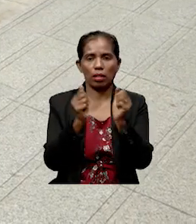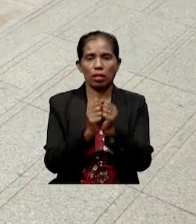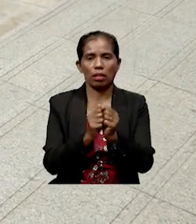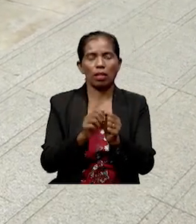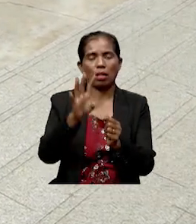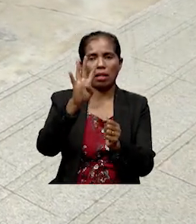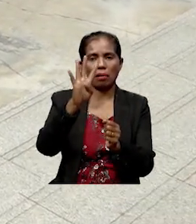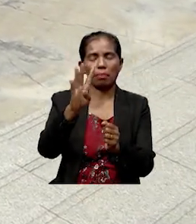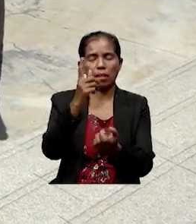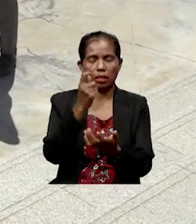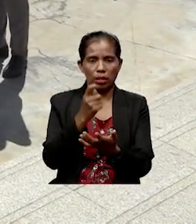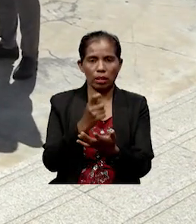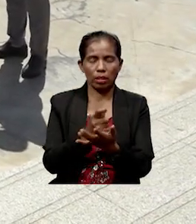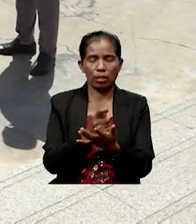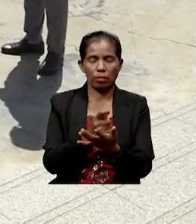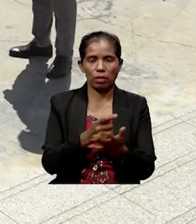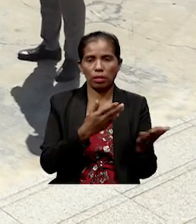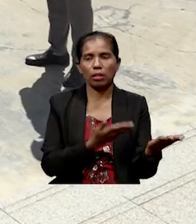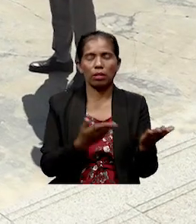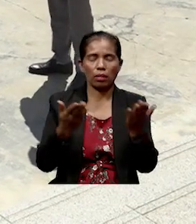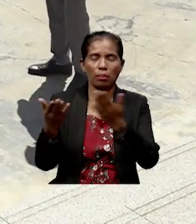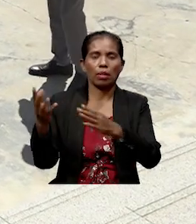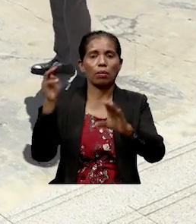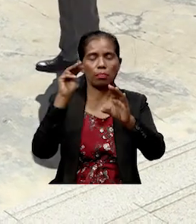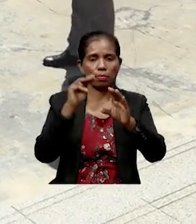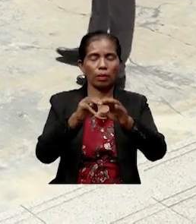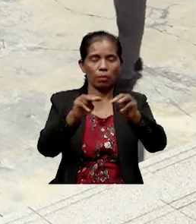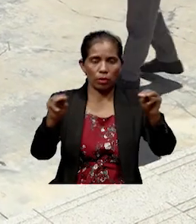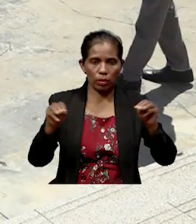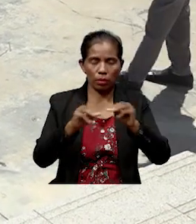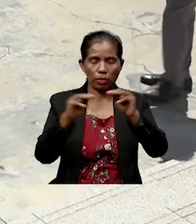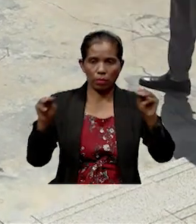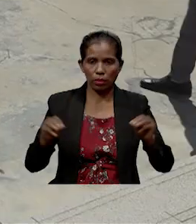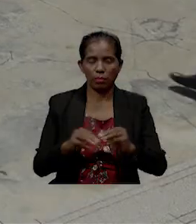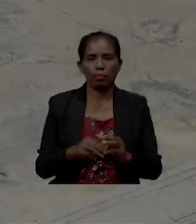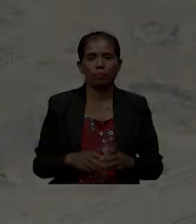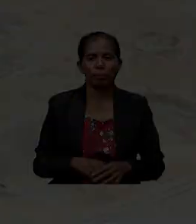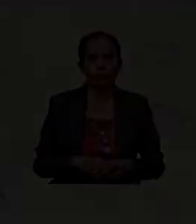Rihunhat, nebe se aloca a cada município. Bem-vinda, Simenes, GMN.